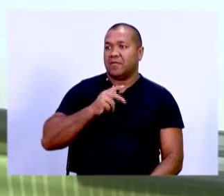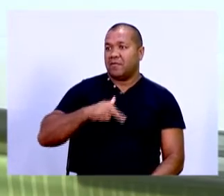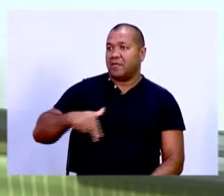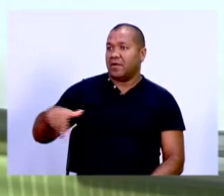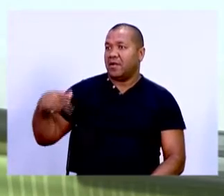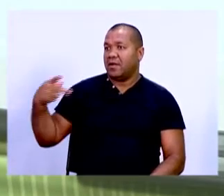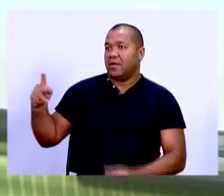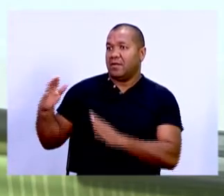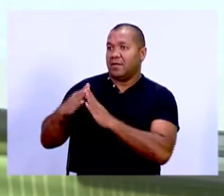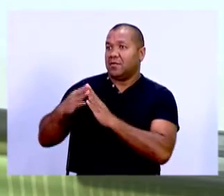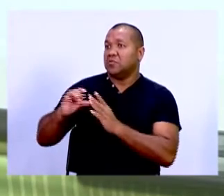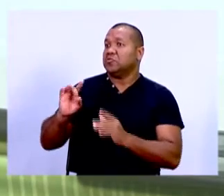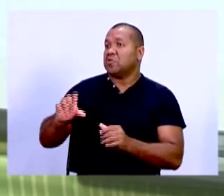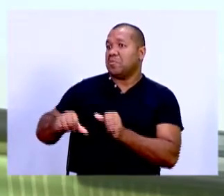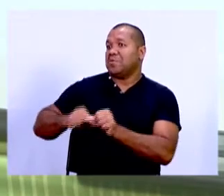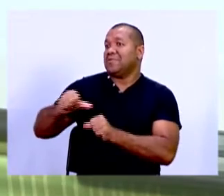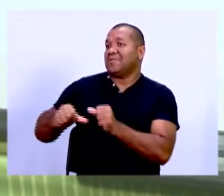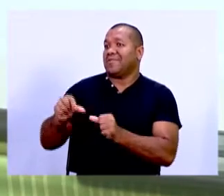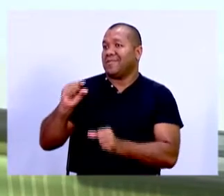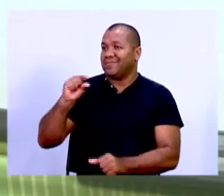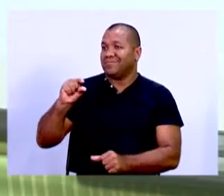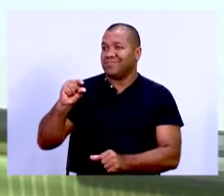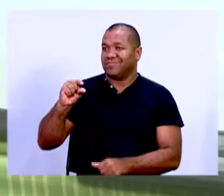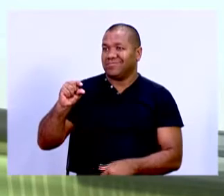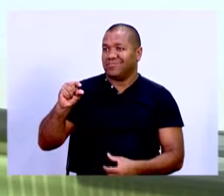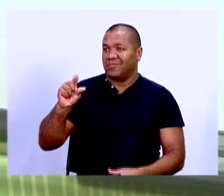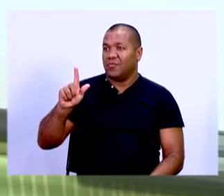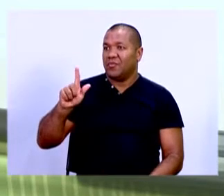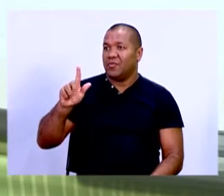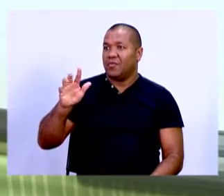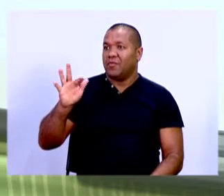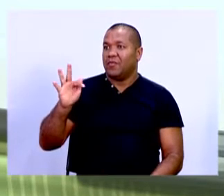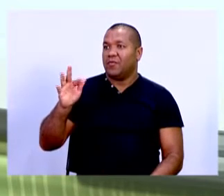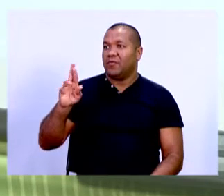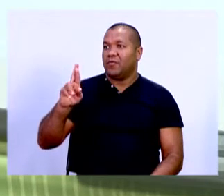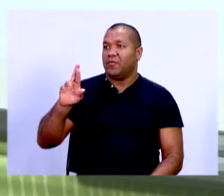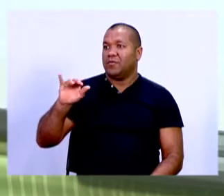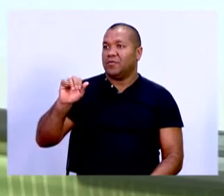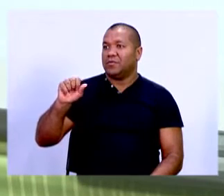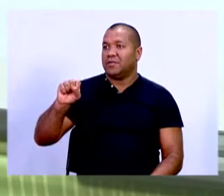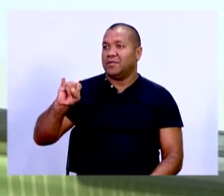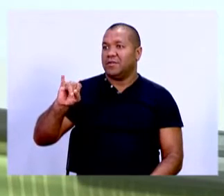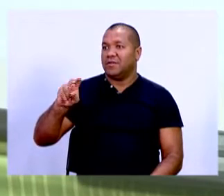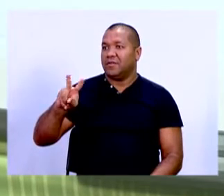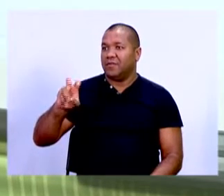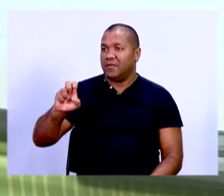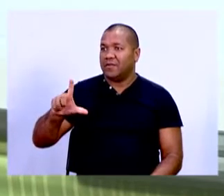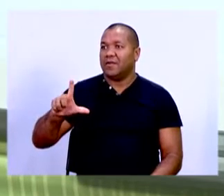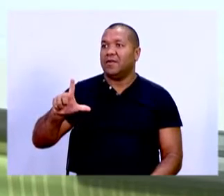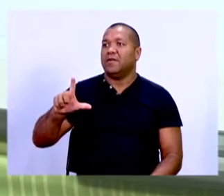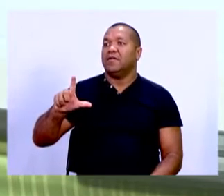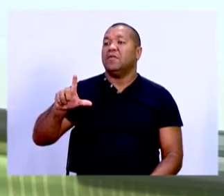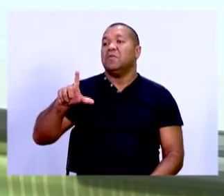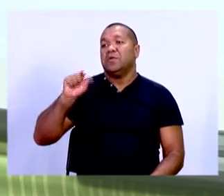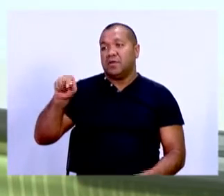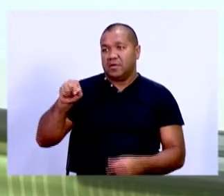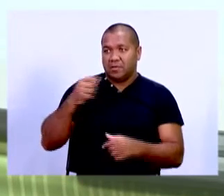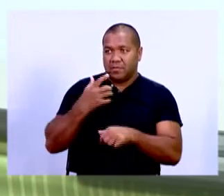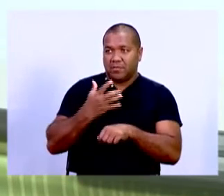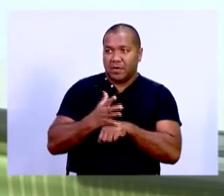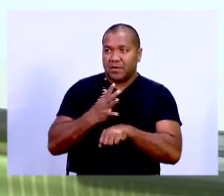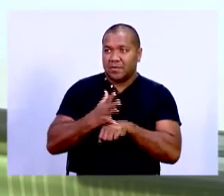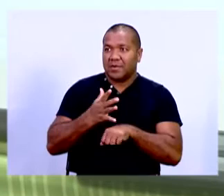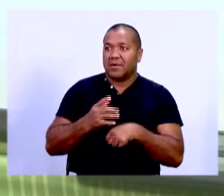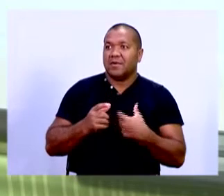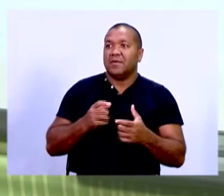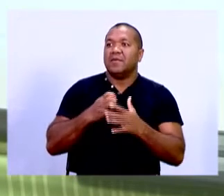do cliente só para trocar um fusível. E isso para a empresa gera um custo. Isso para a empresa gera